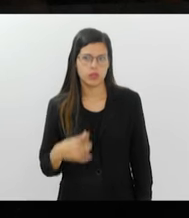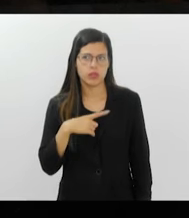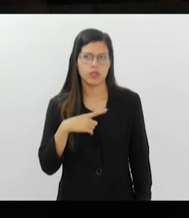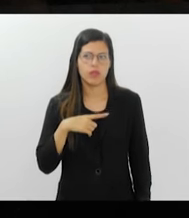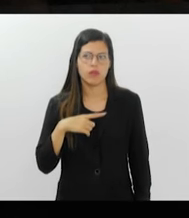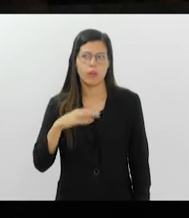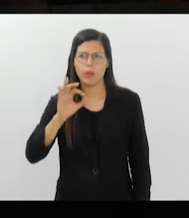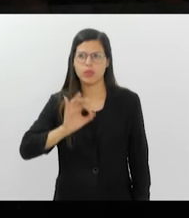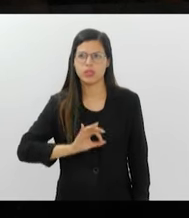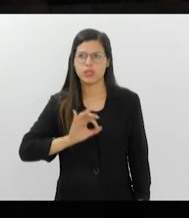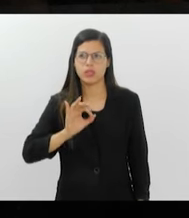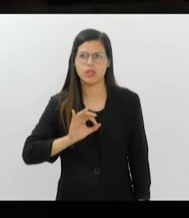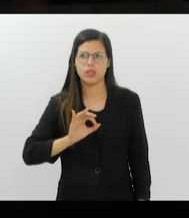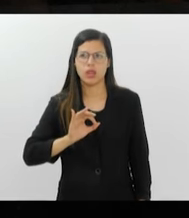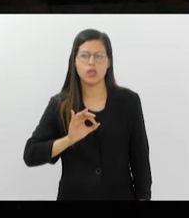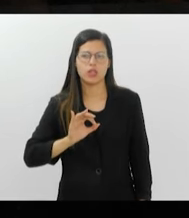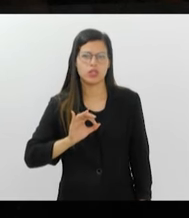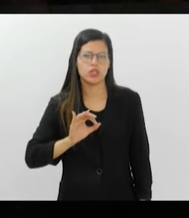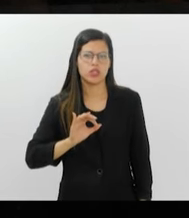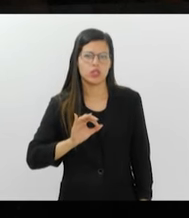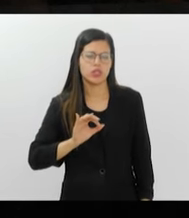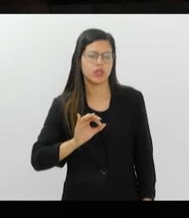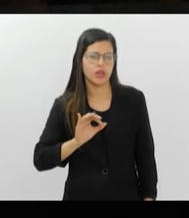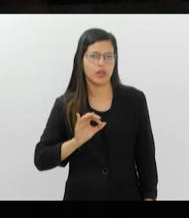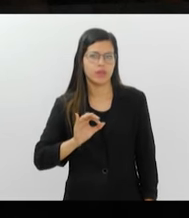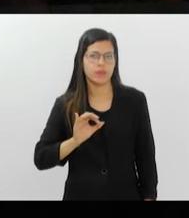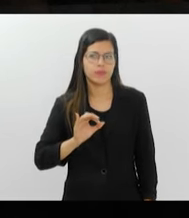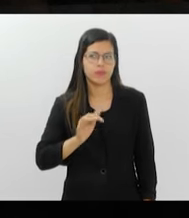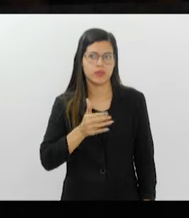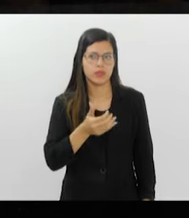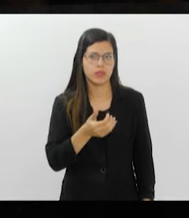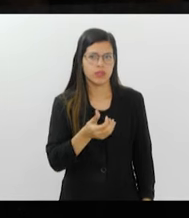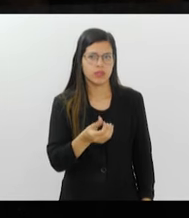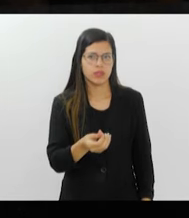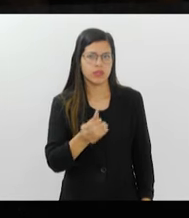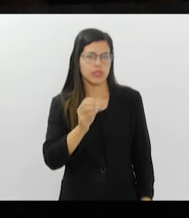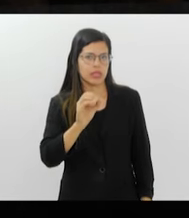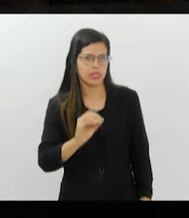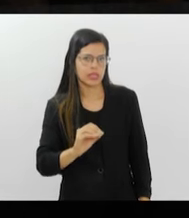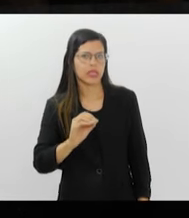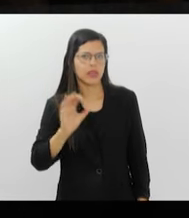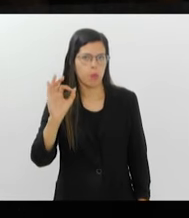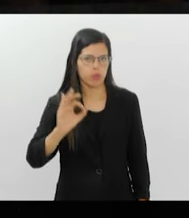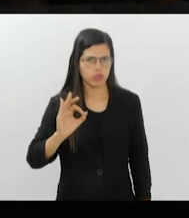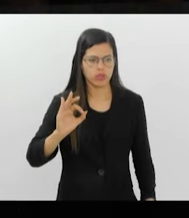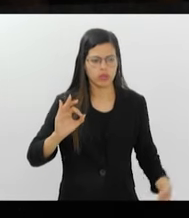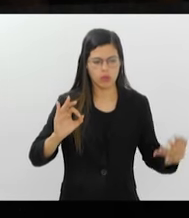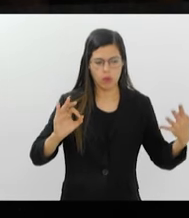de, arredondando, de 60% a 40%.